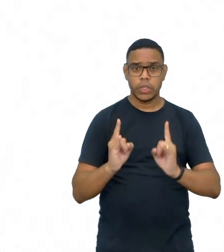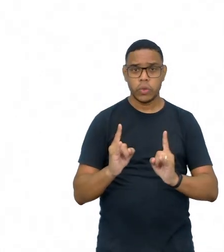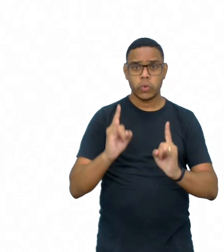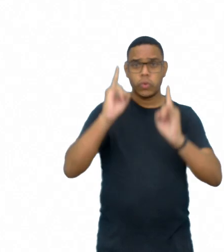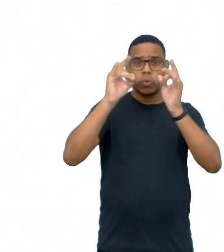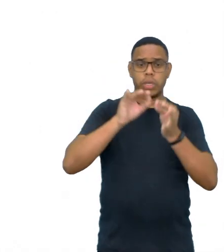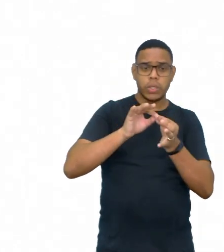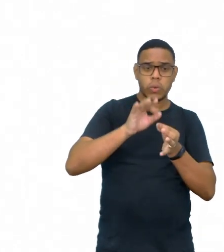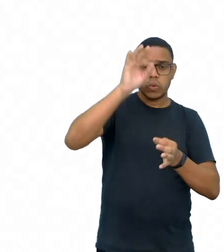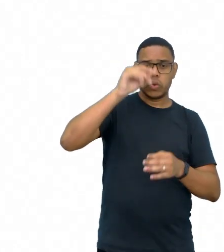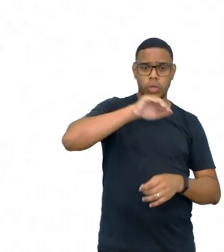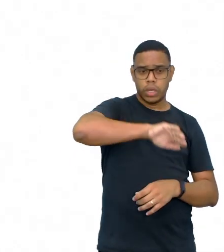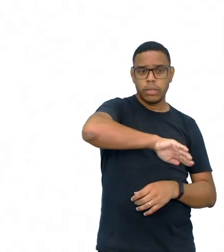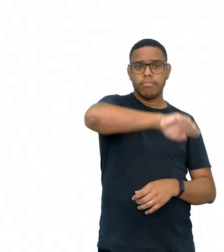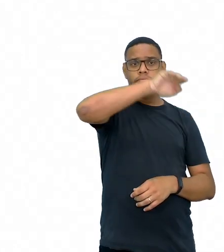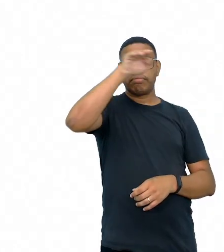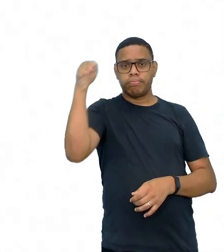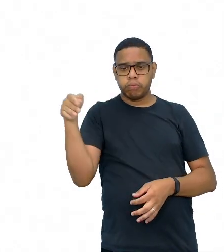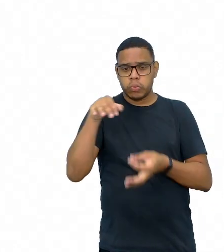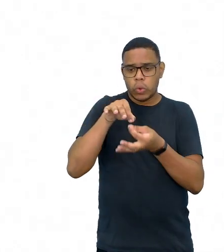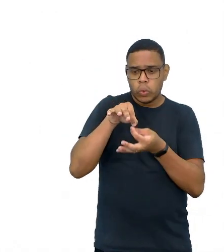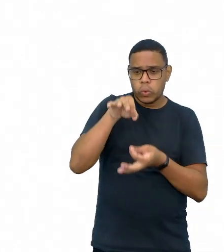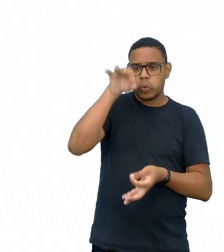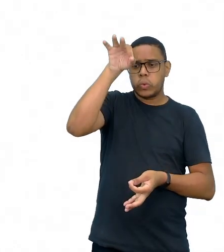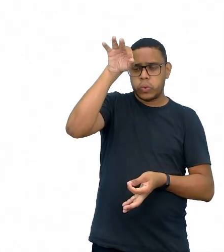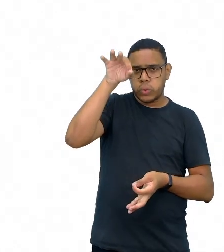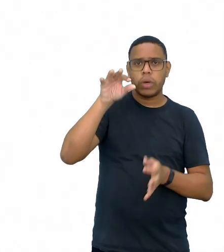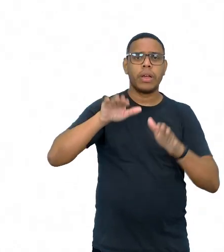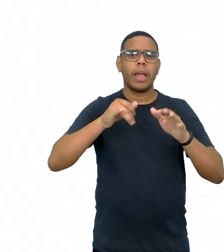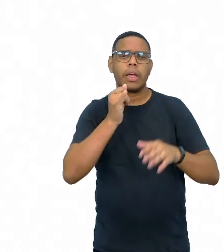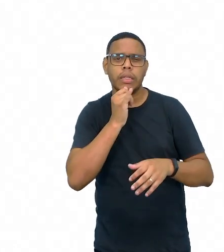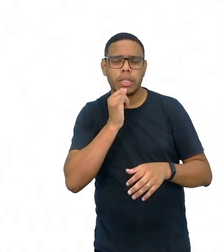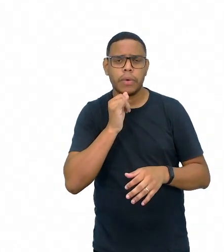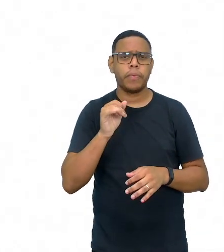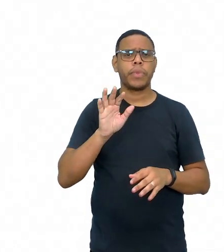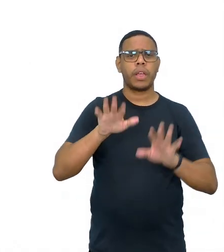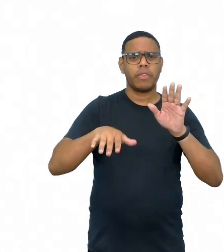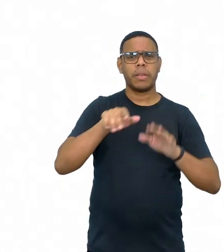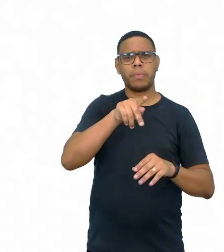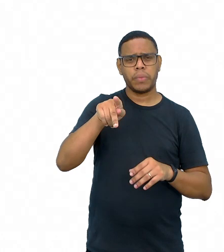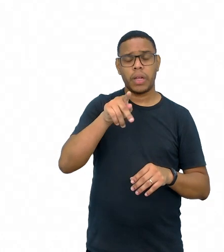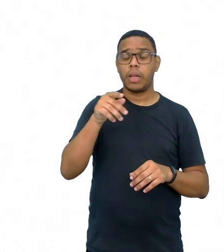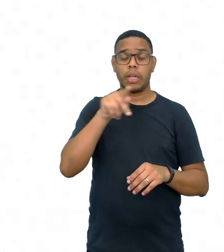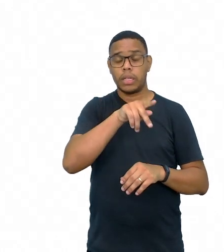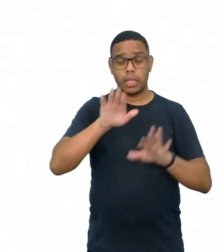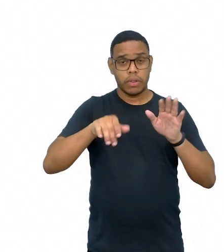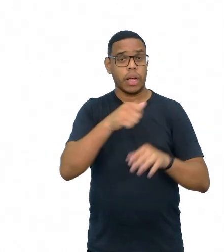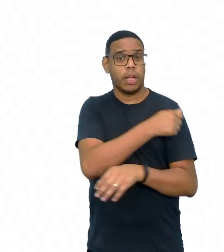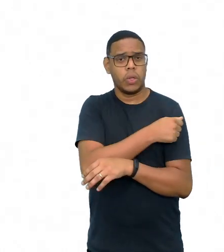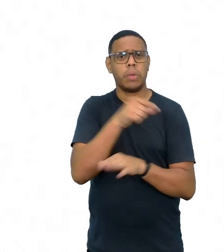alguns exemplos possíveis, né? Que às vezes o aluno fala, ai, professora, para que eu preciso aprender aí